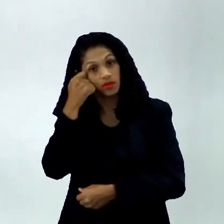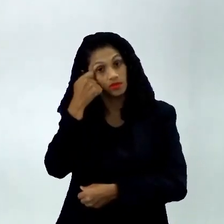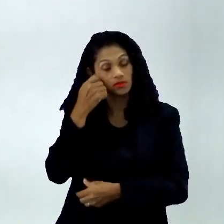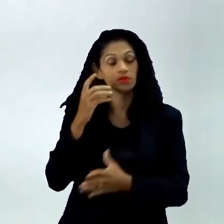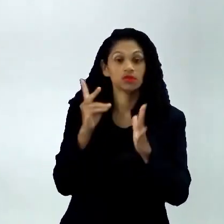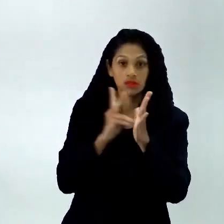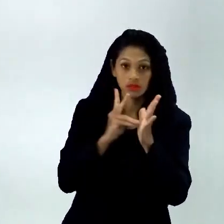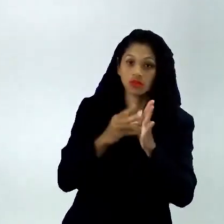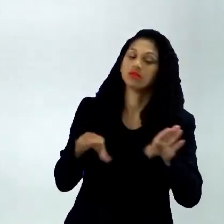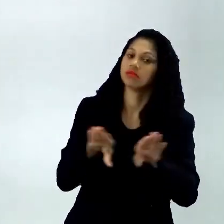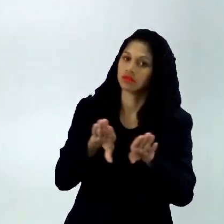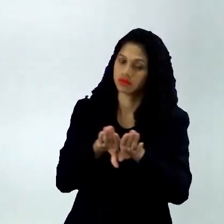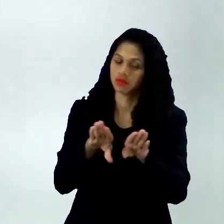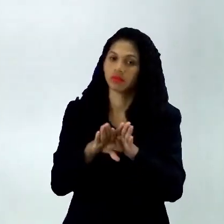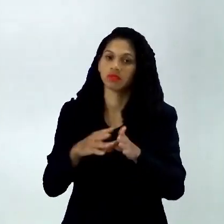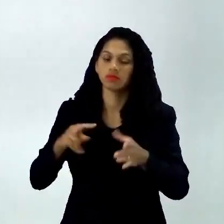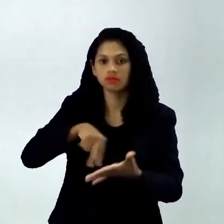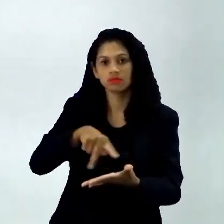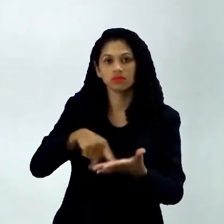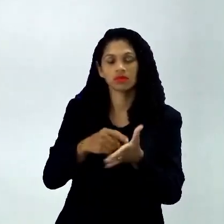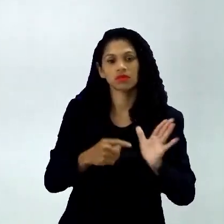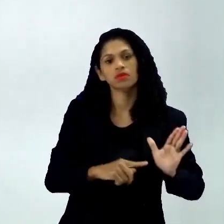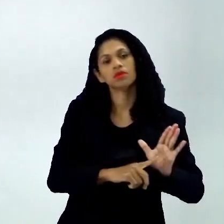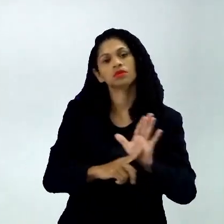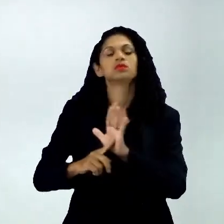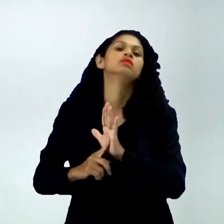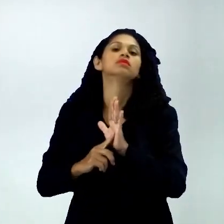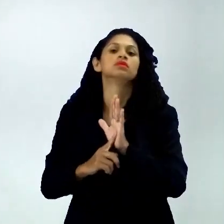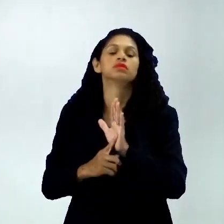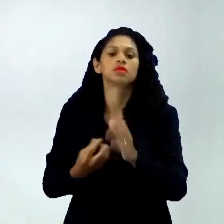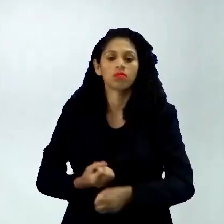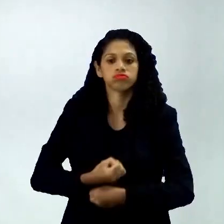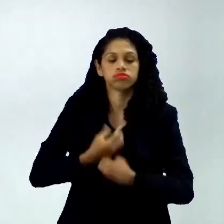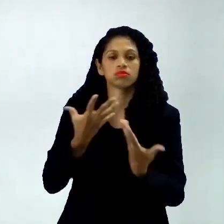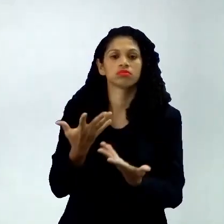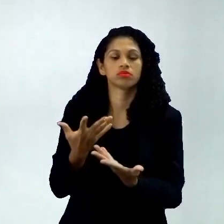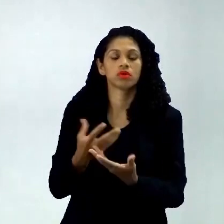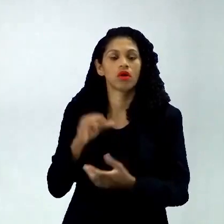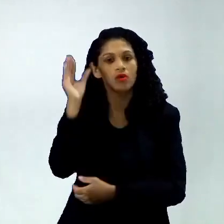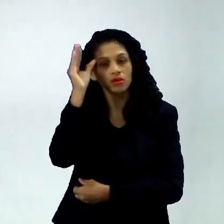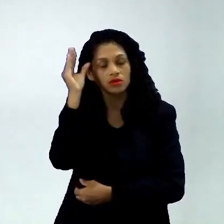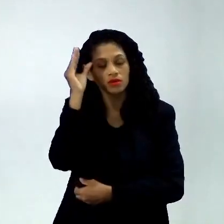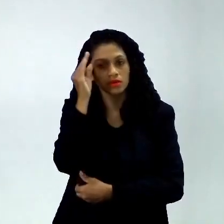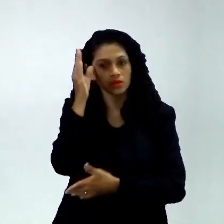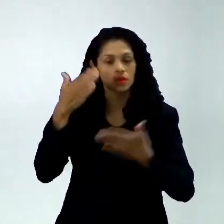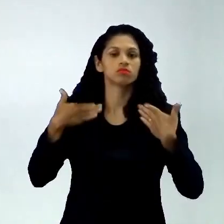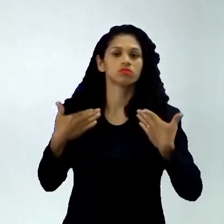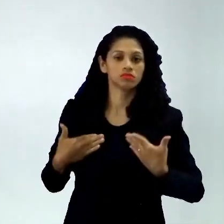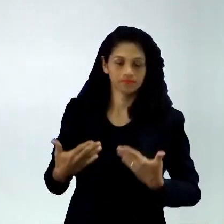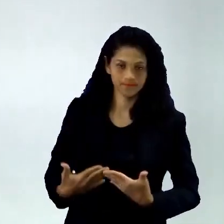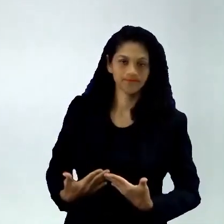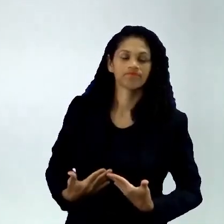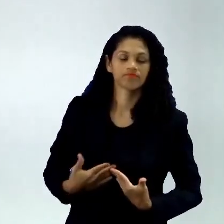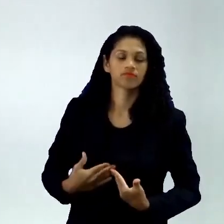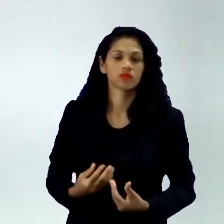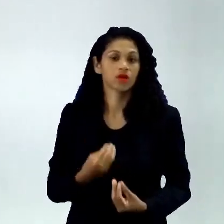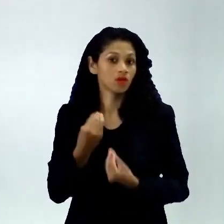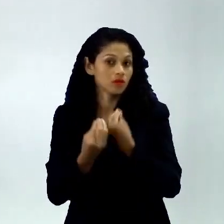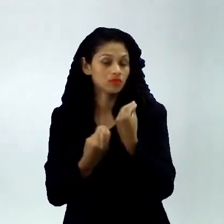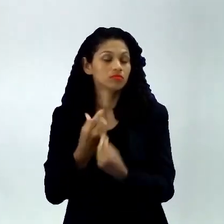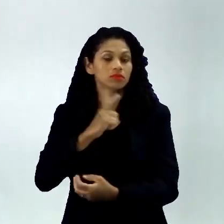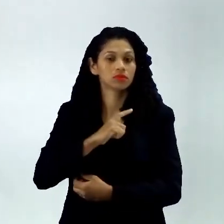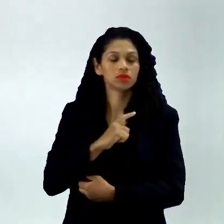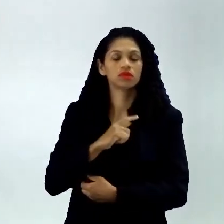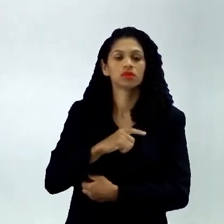a dança vai ter esse papel de expressar saber, expressar o conhecimento corporalmente, e aí, como a gente tem a nossa matriz indígena